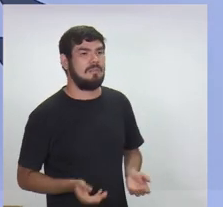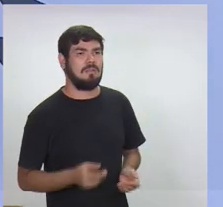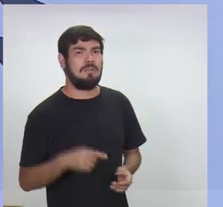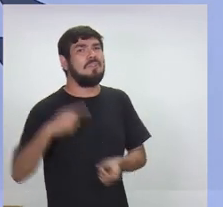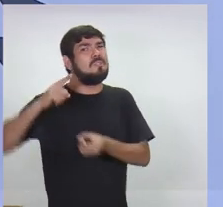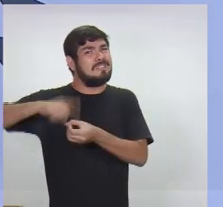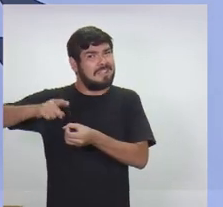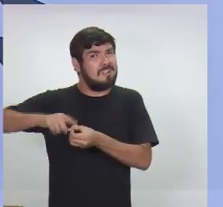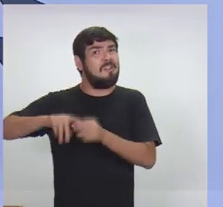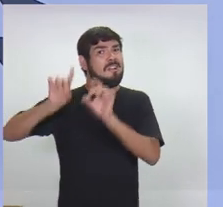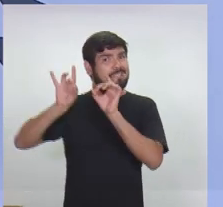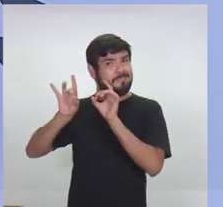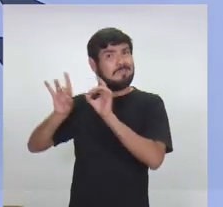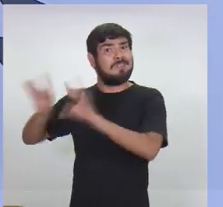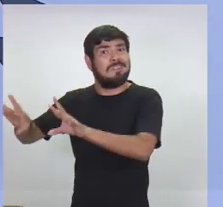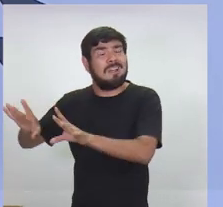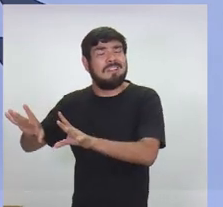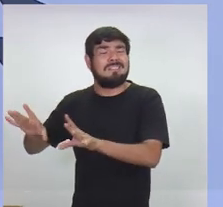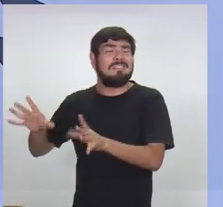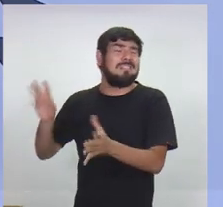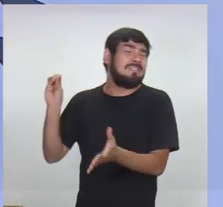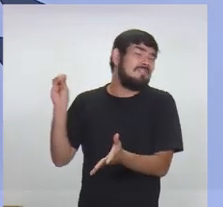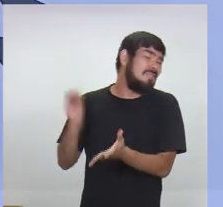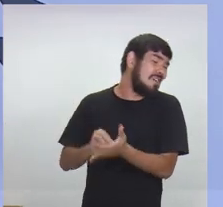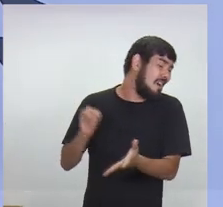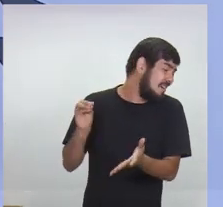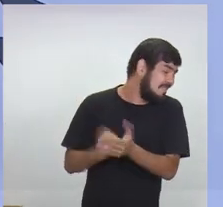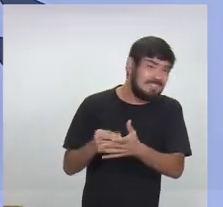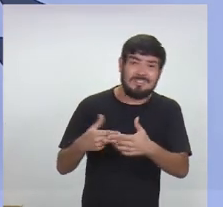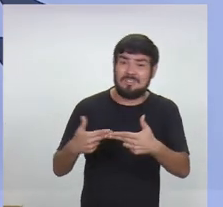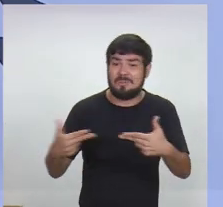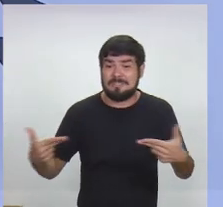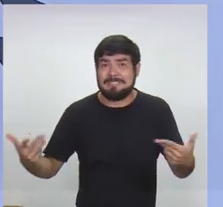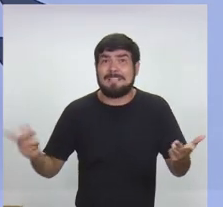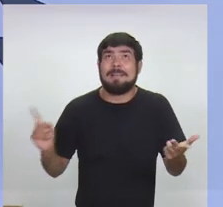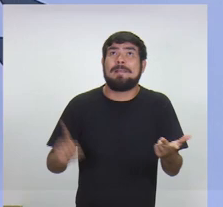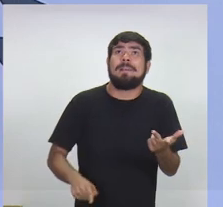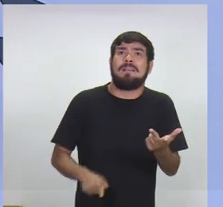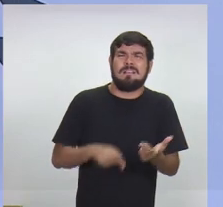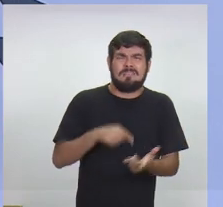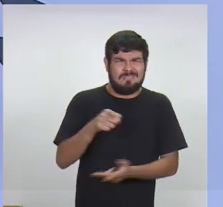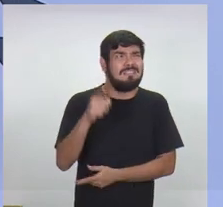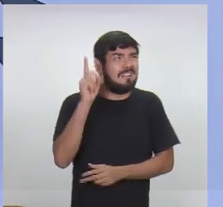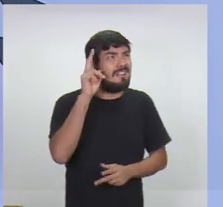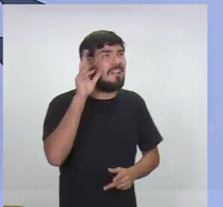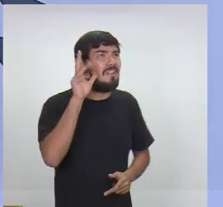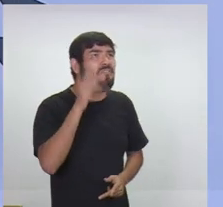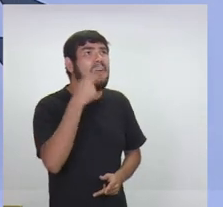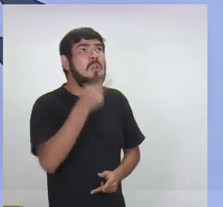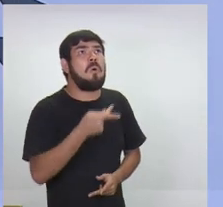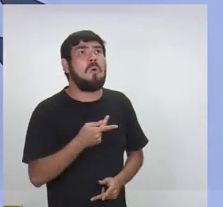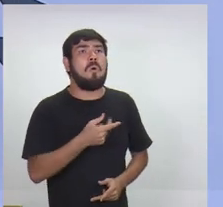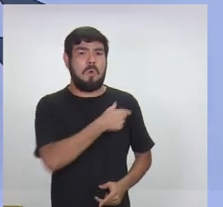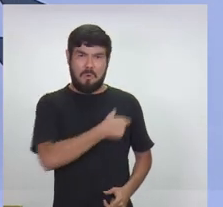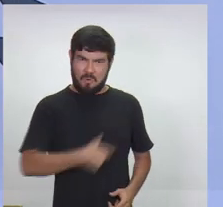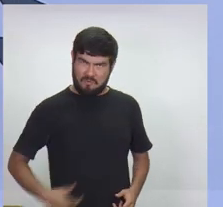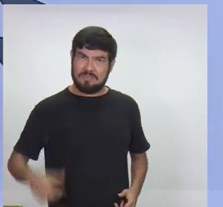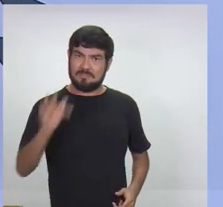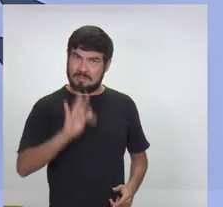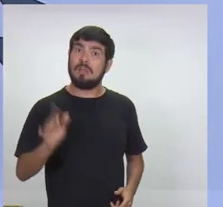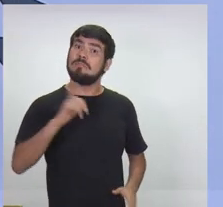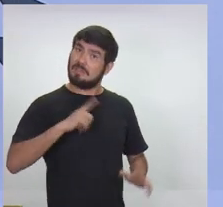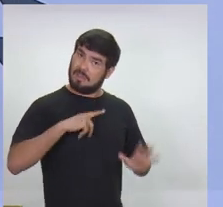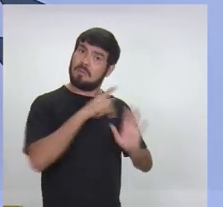interior está muito abandonado está carente de muitas coisas a senhora falou do governo federal é um programa do governo